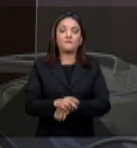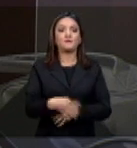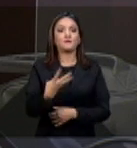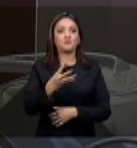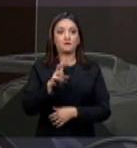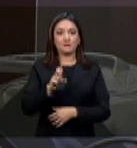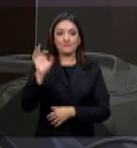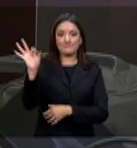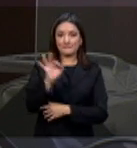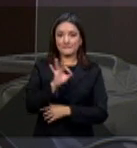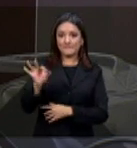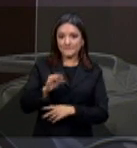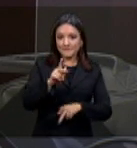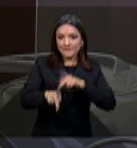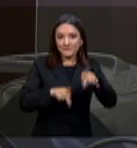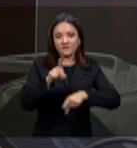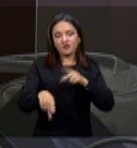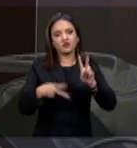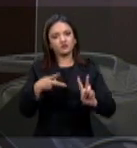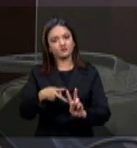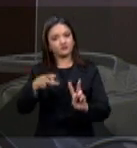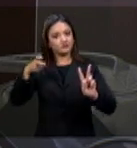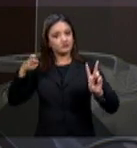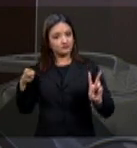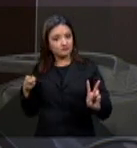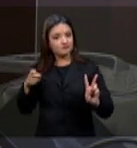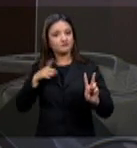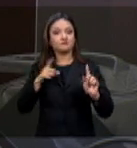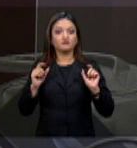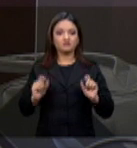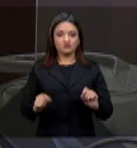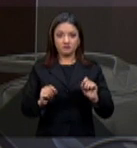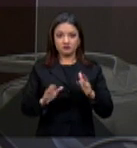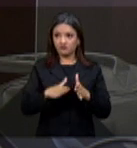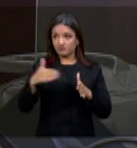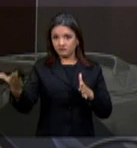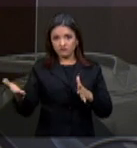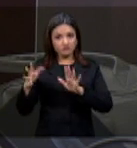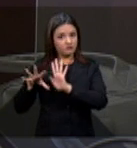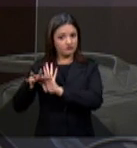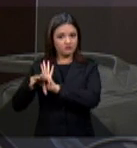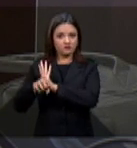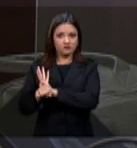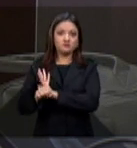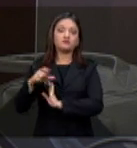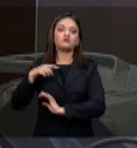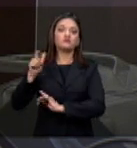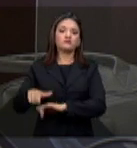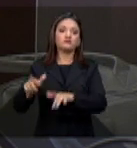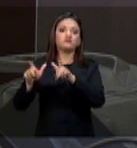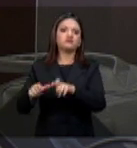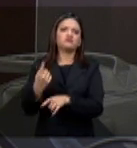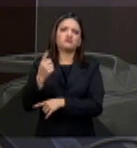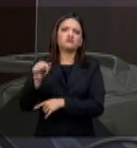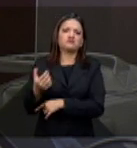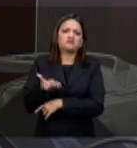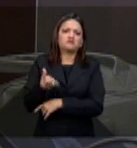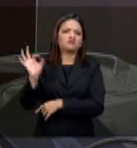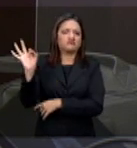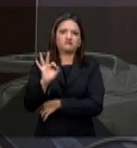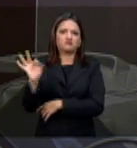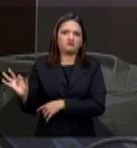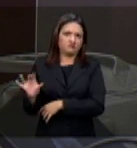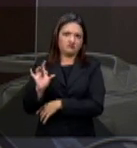45% da população indígena brasileira vive fora da Amazônia, sendo suas terras cerca de apenas